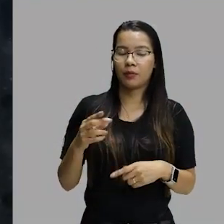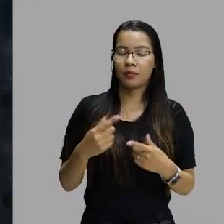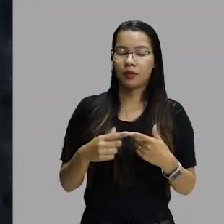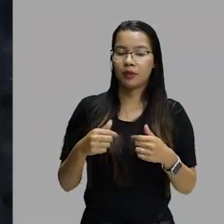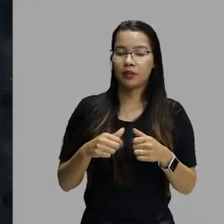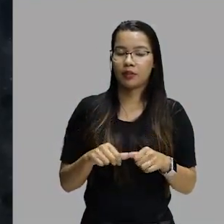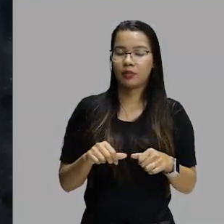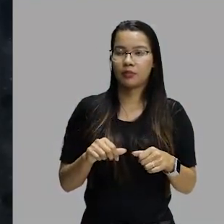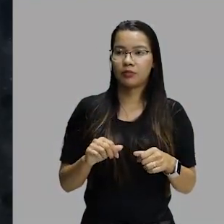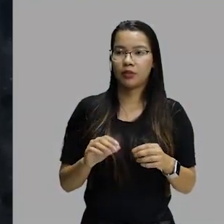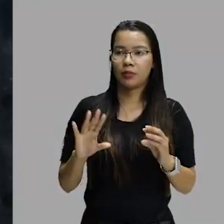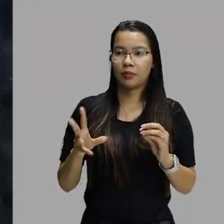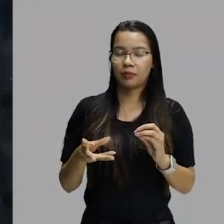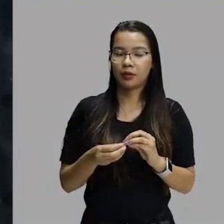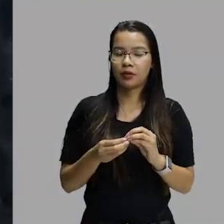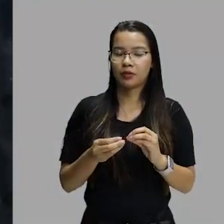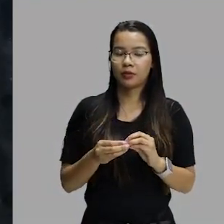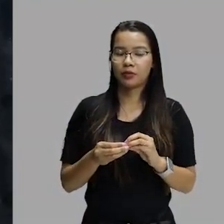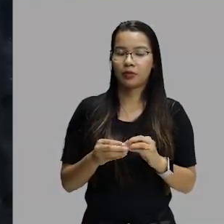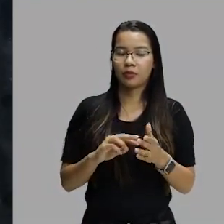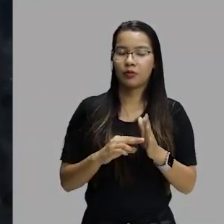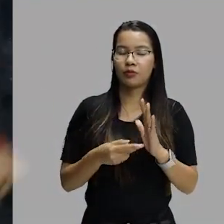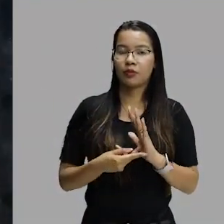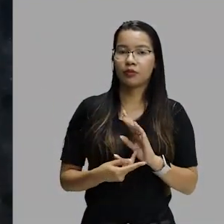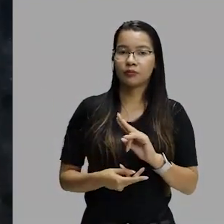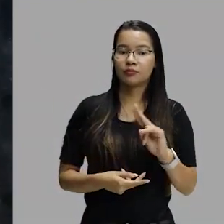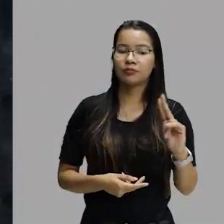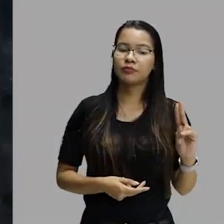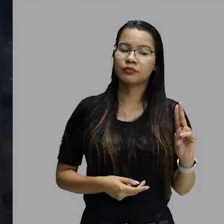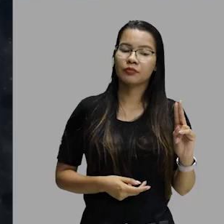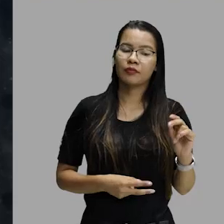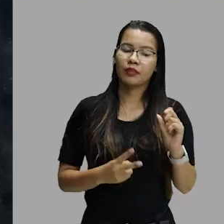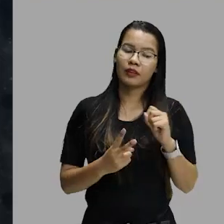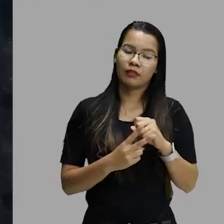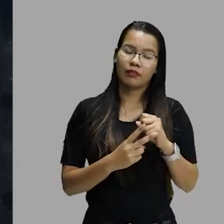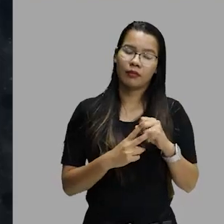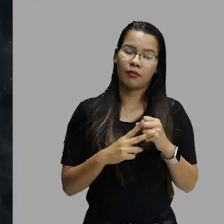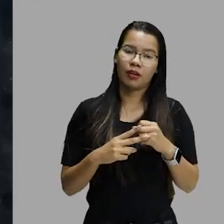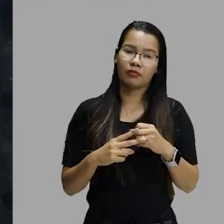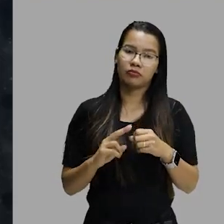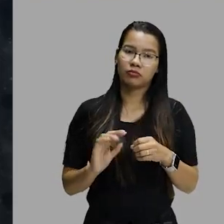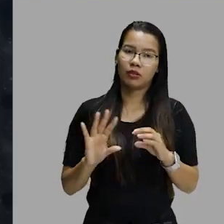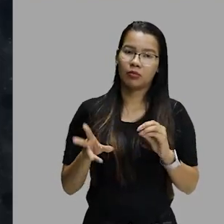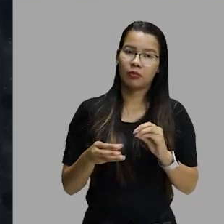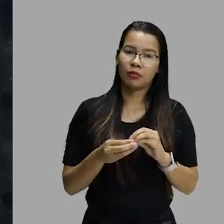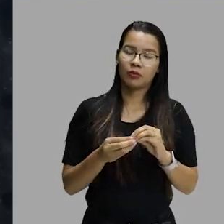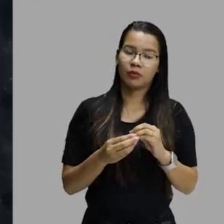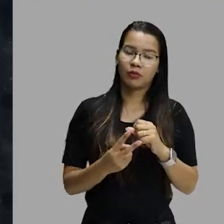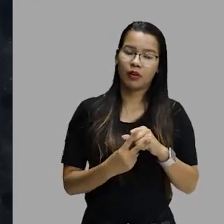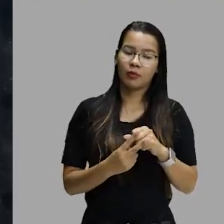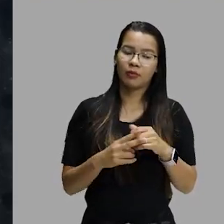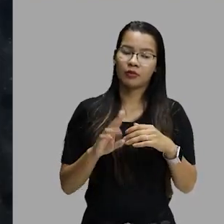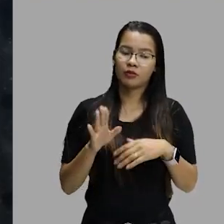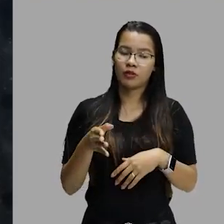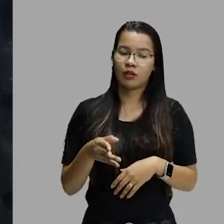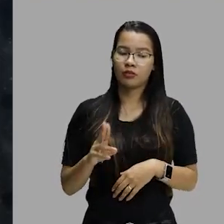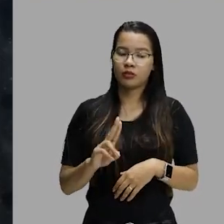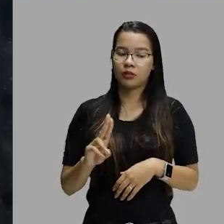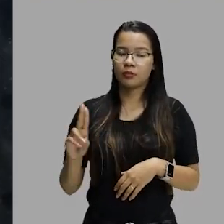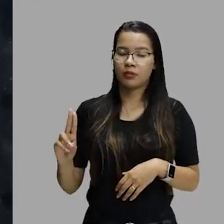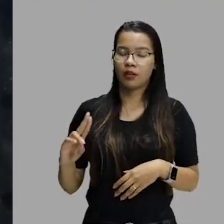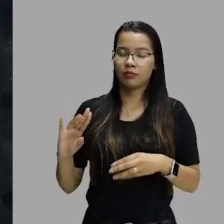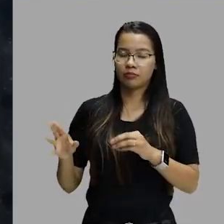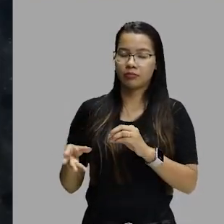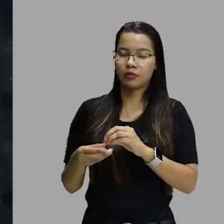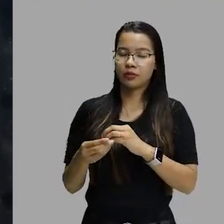nome. Complementos verbais complementam o verbo, complementos nominais complementam o nome. Então, necessidade de alguma